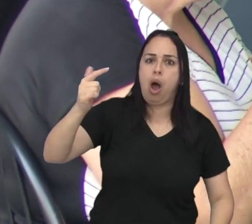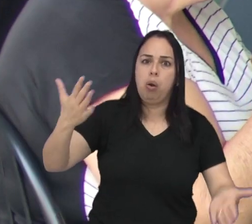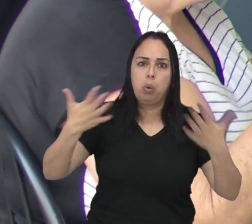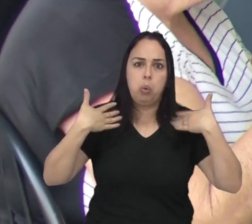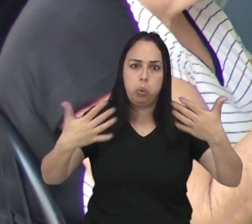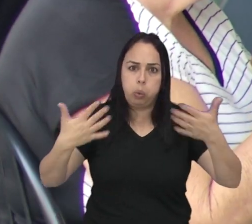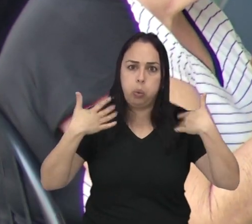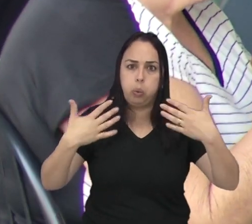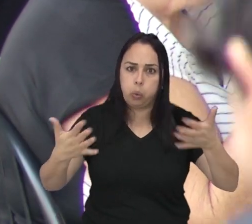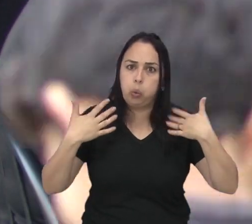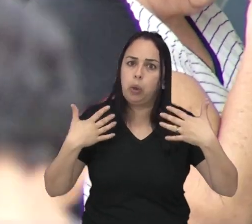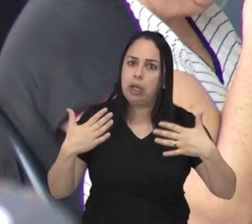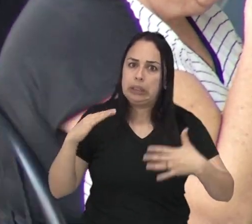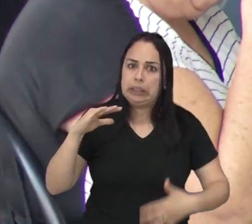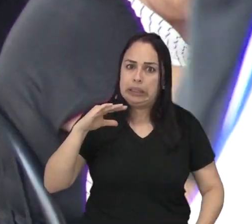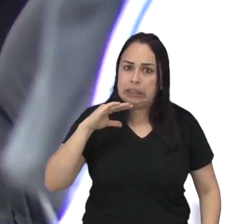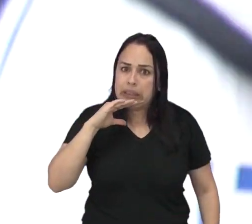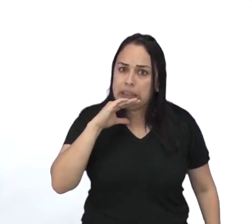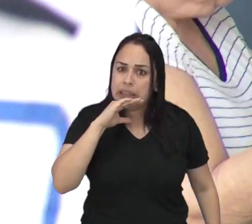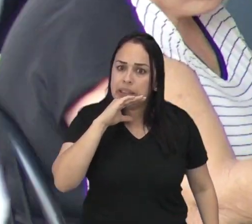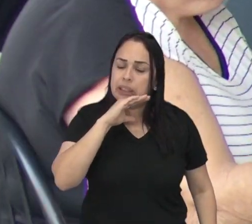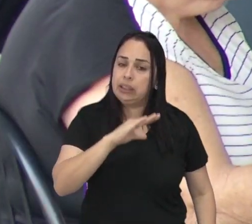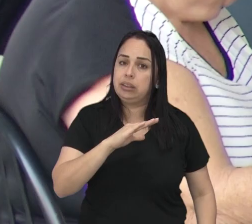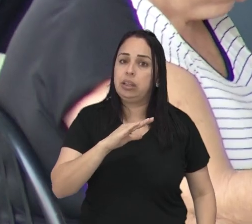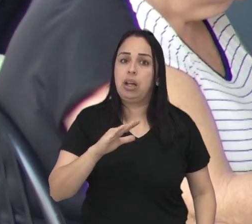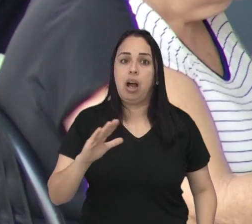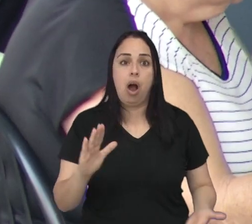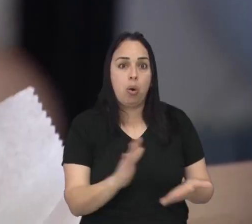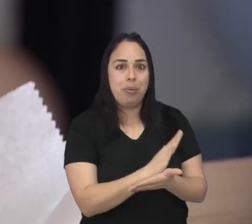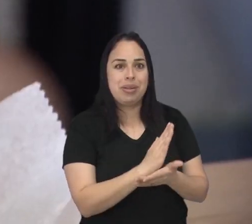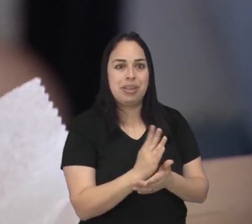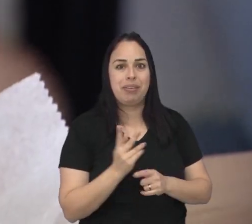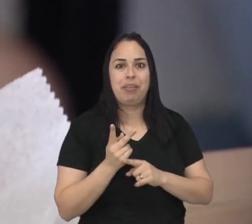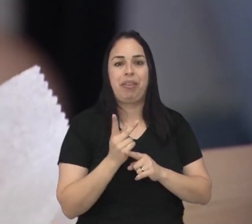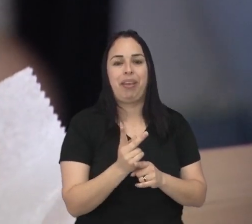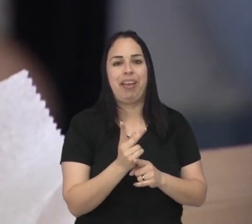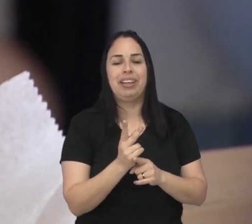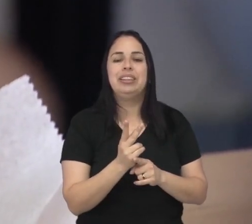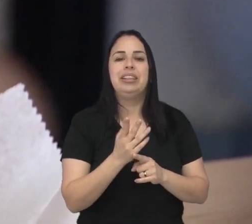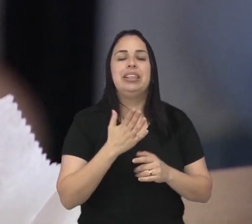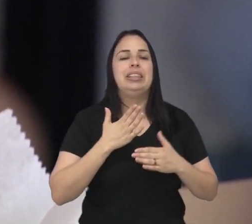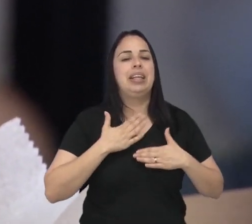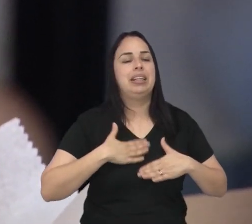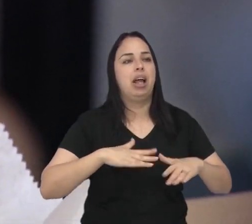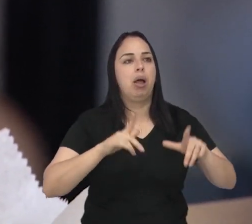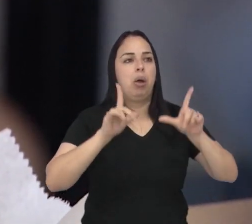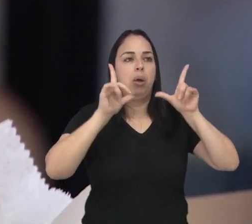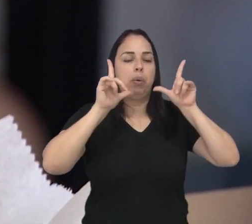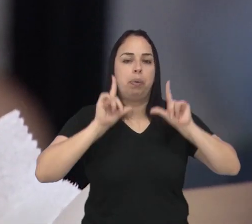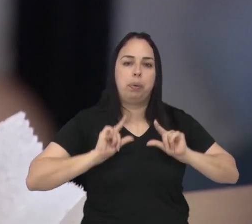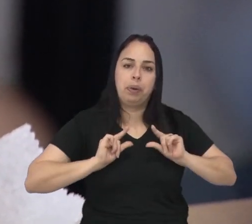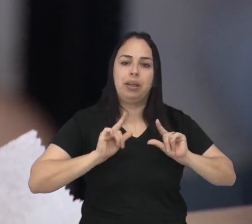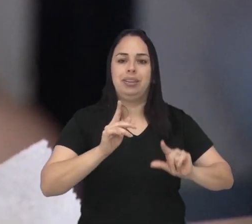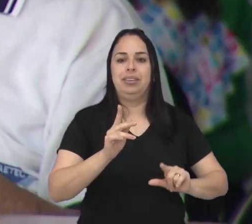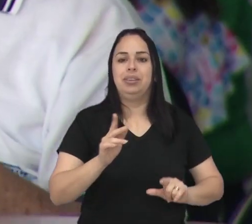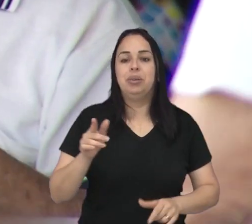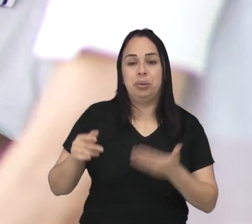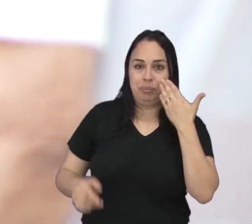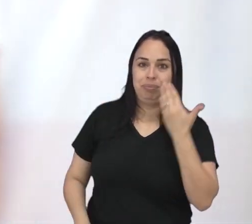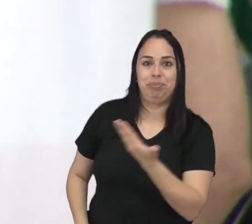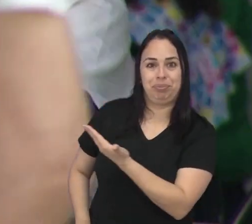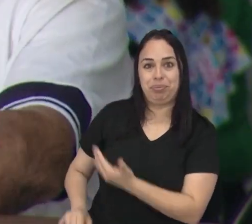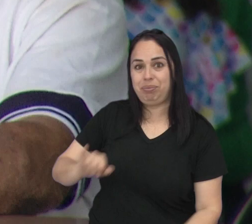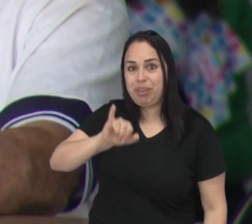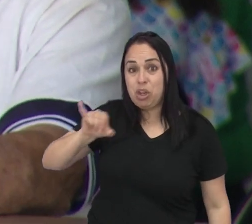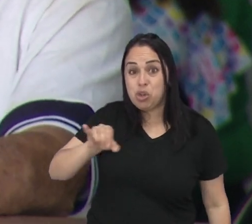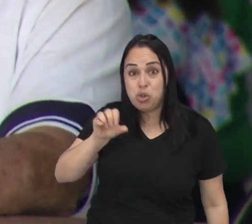Em meio à estação que deveria ser a mais fria do ano, muita gente procura formas de aliviar o calor. É o